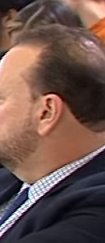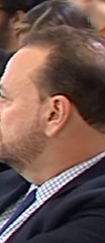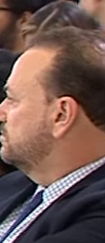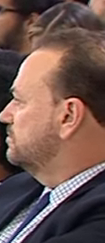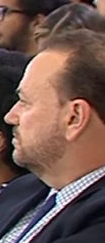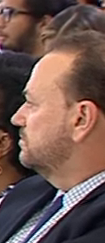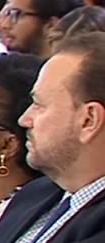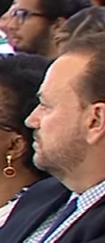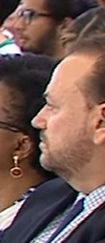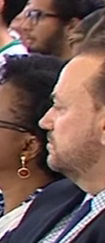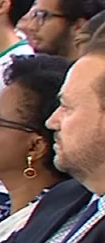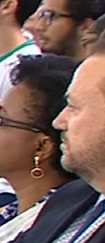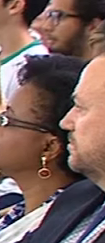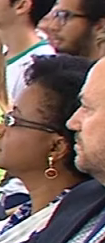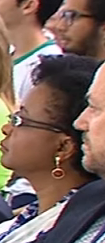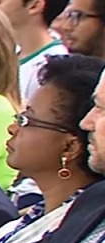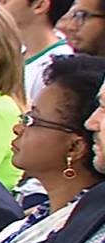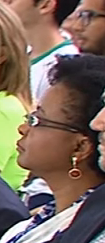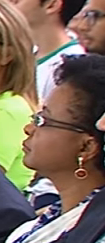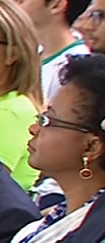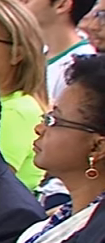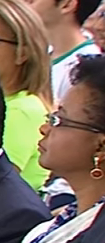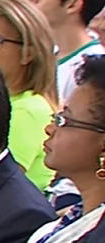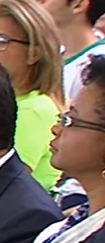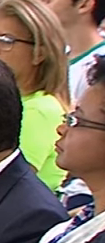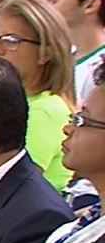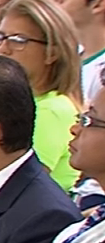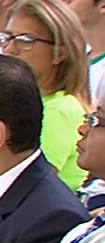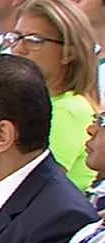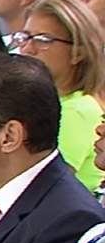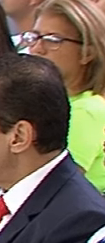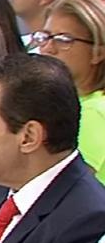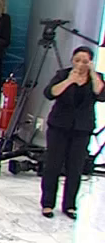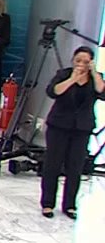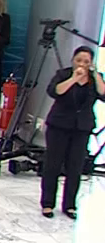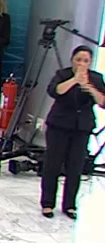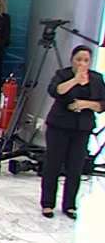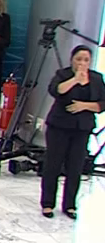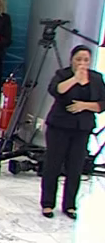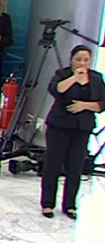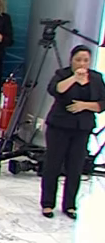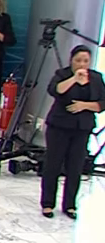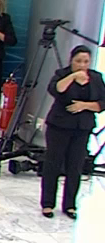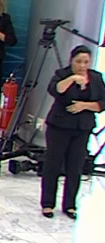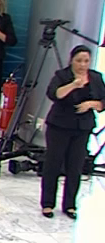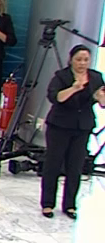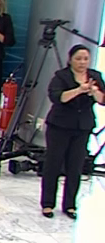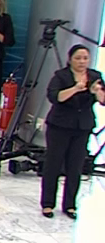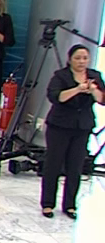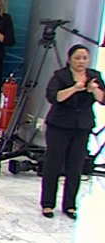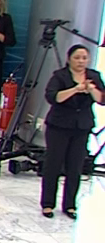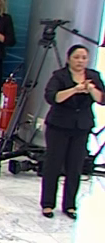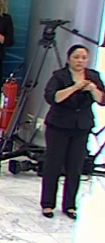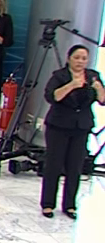especialmente meu colega de luta nas confederações, Robson Andrade, aqui presente também, dirigentes do